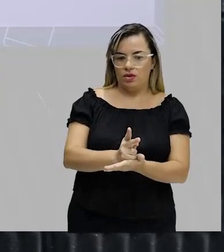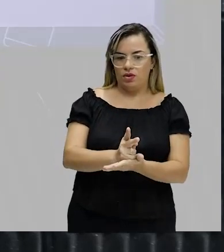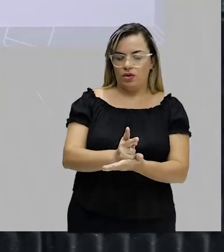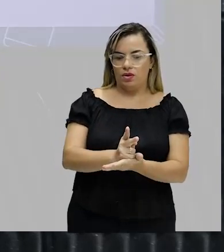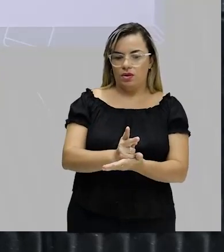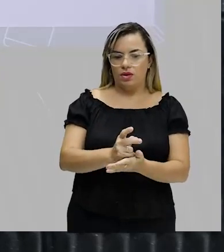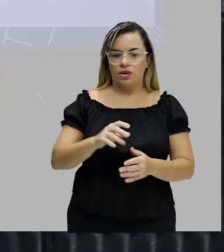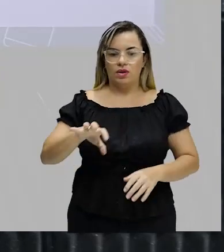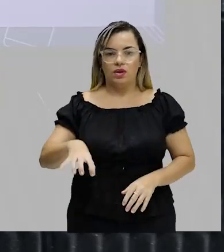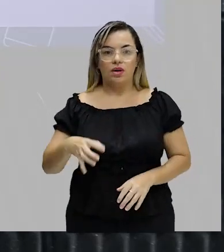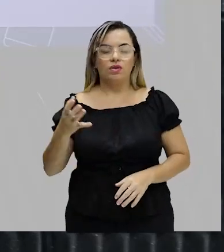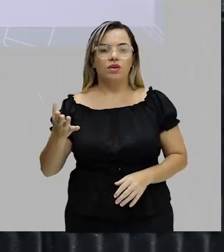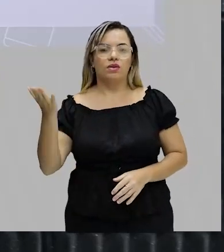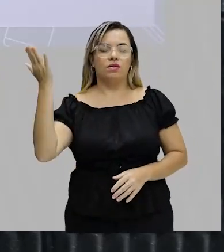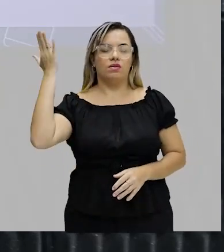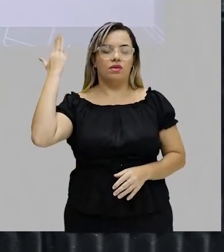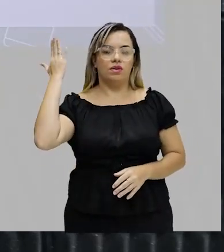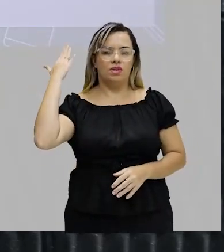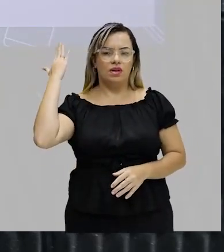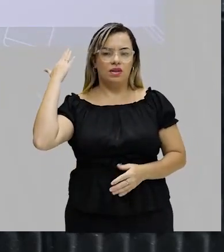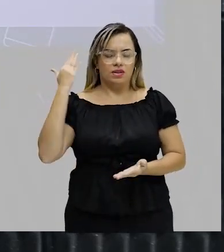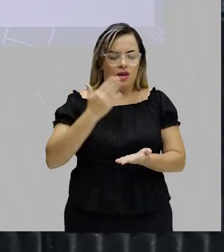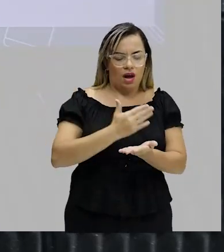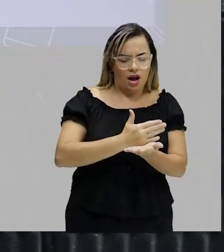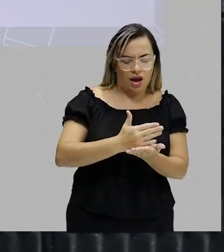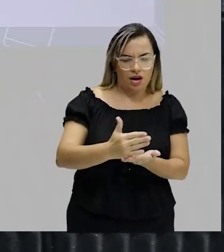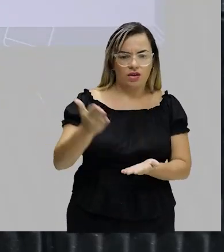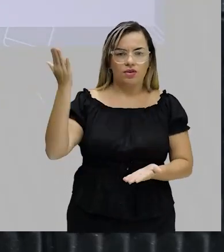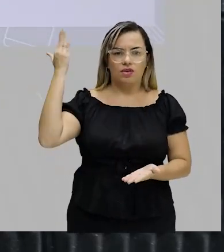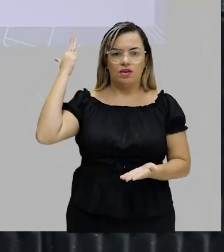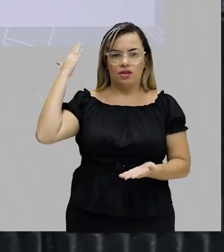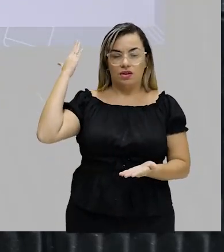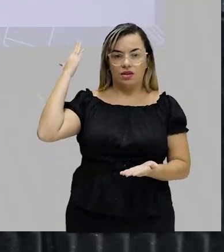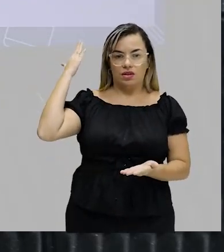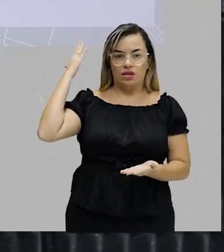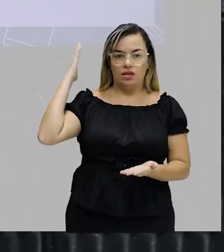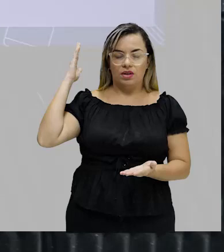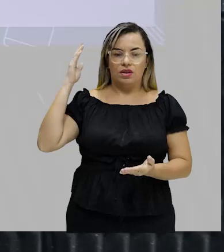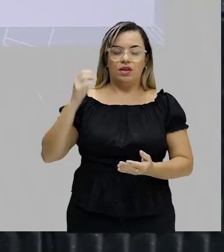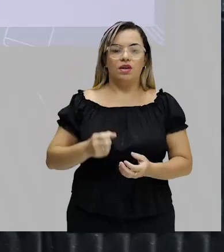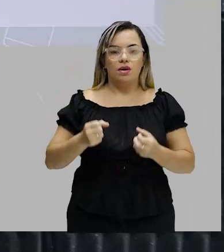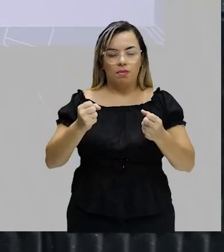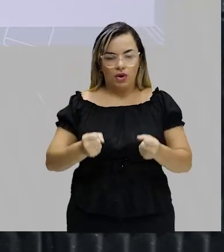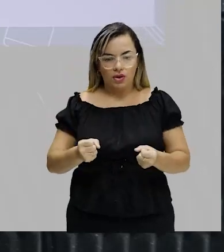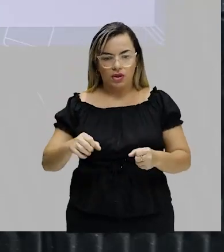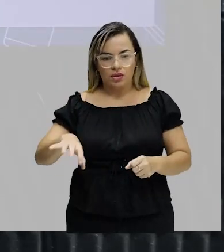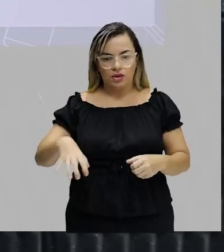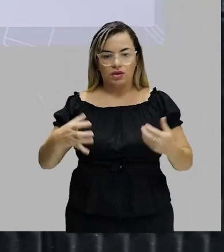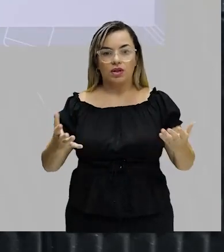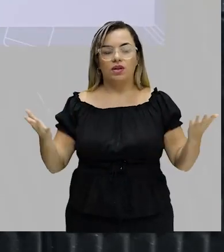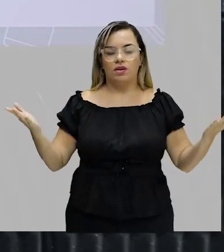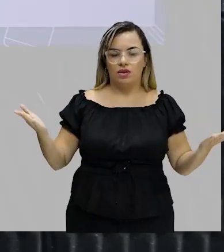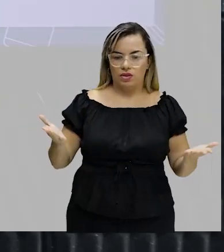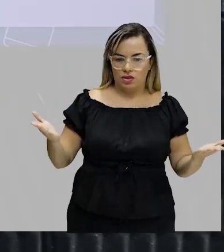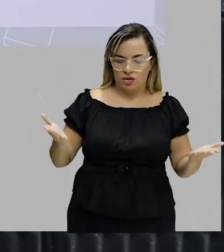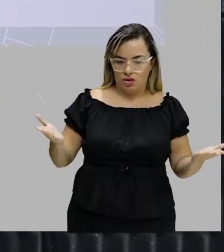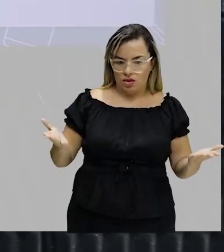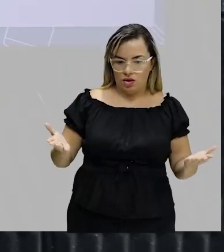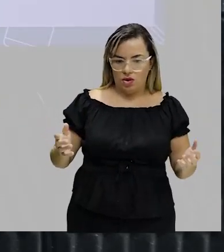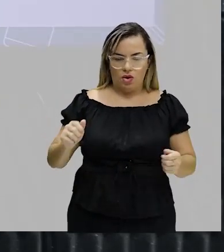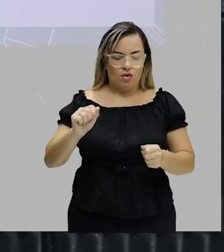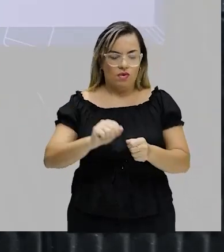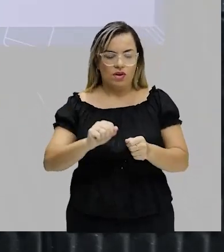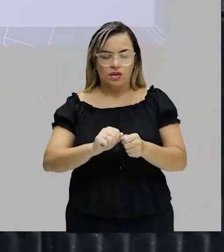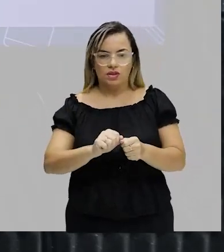que começaram no passado e têm algum impacto com o momento atual, ou ações que aconteceram concomitantemente, então